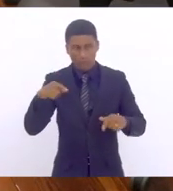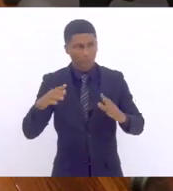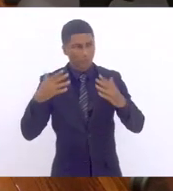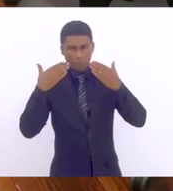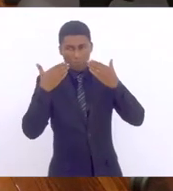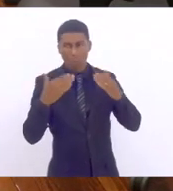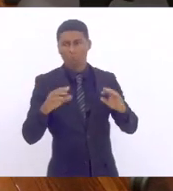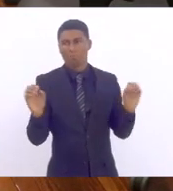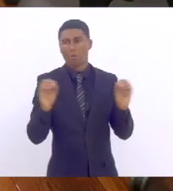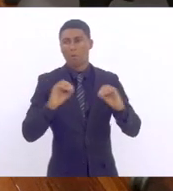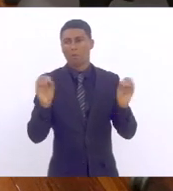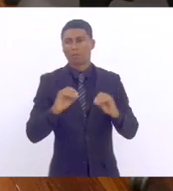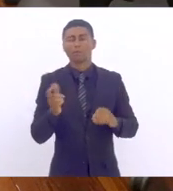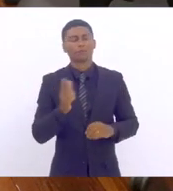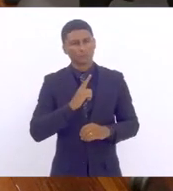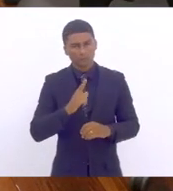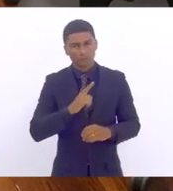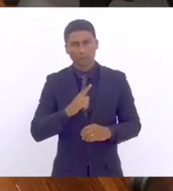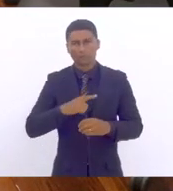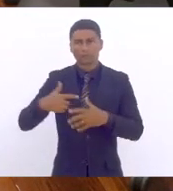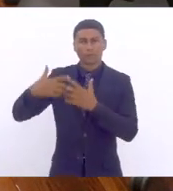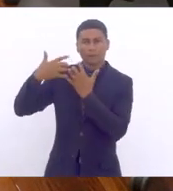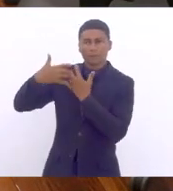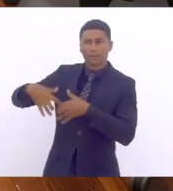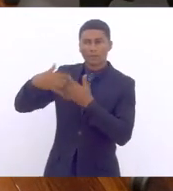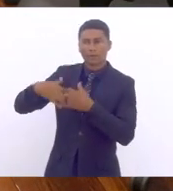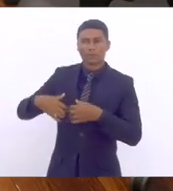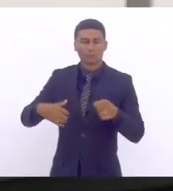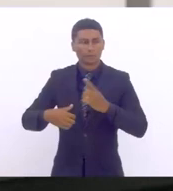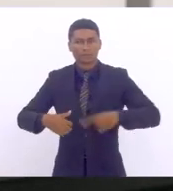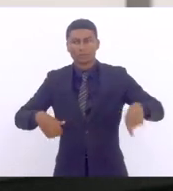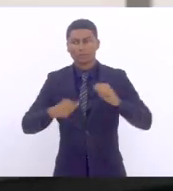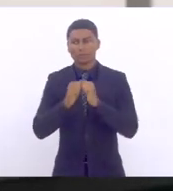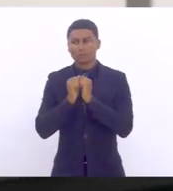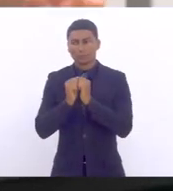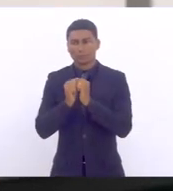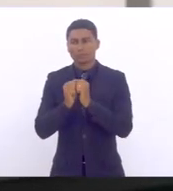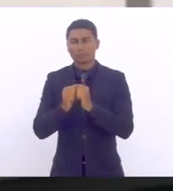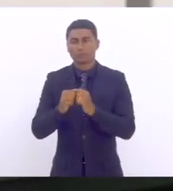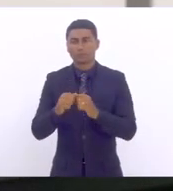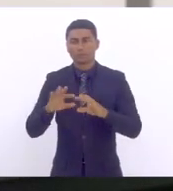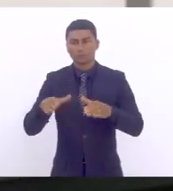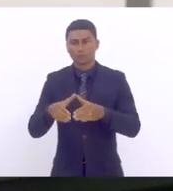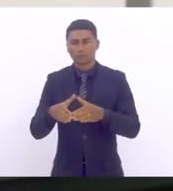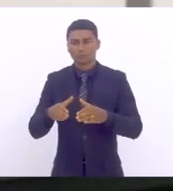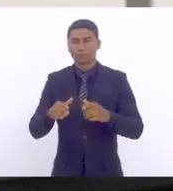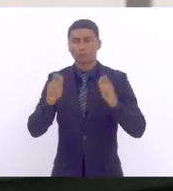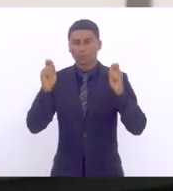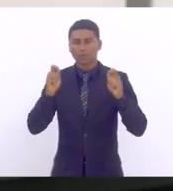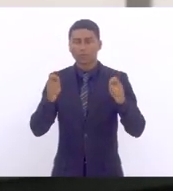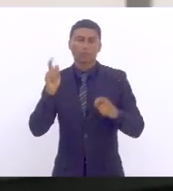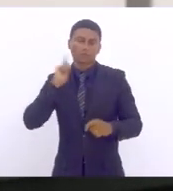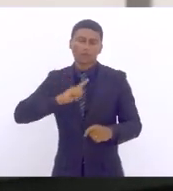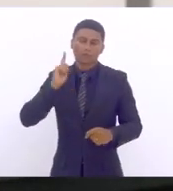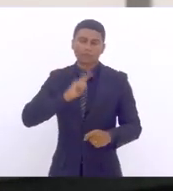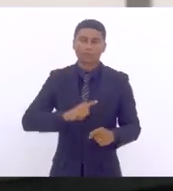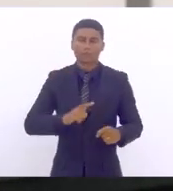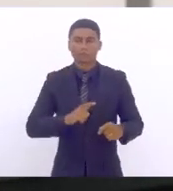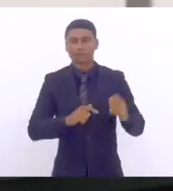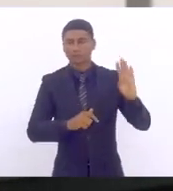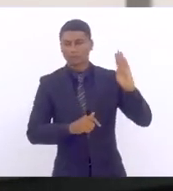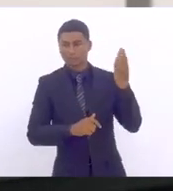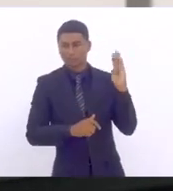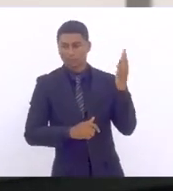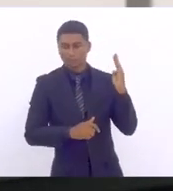sociais na Barreira, Petrópolis, lá a gente foi em conjunto com a Raça, com a Jovem, com a Fúria. Isso aí também ninguém mostra.